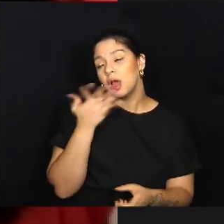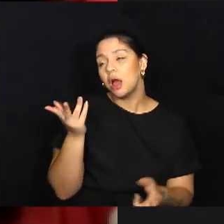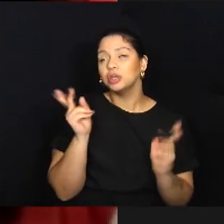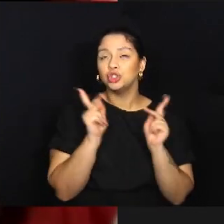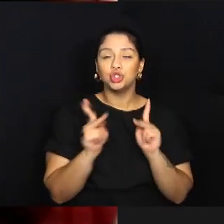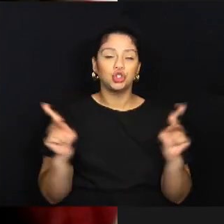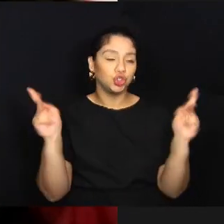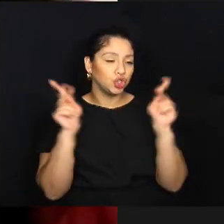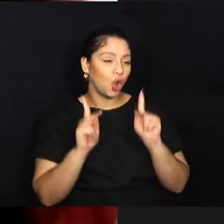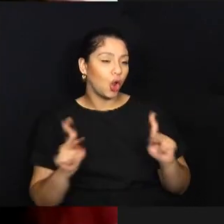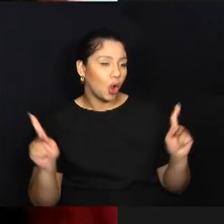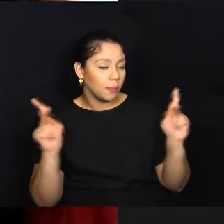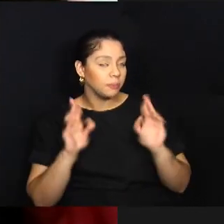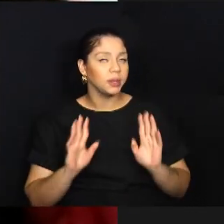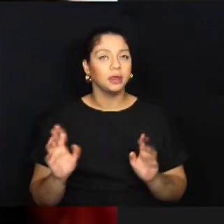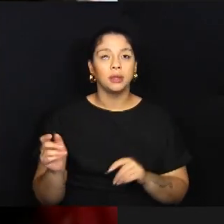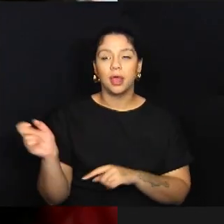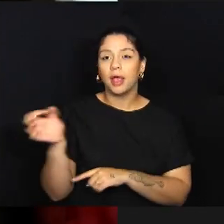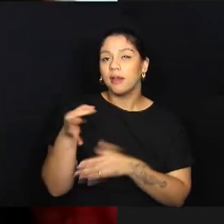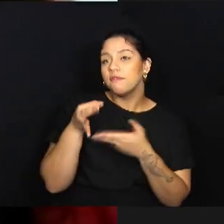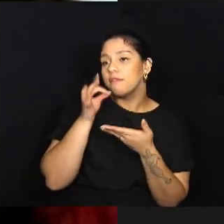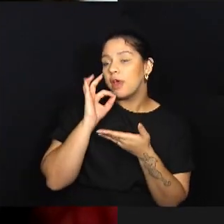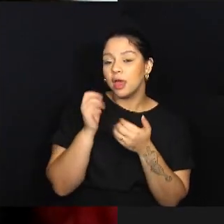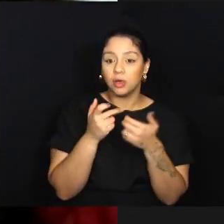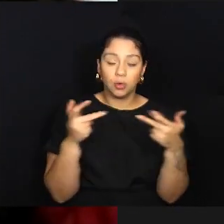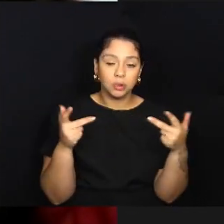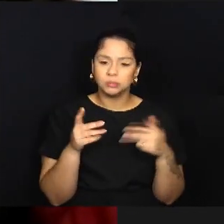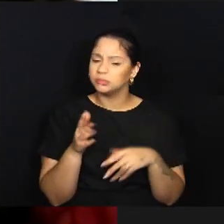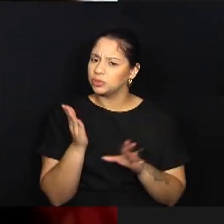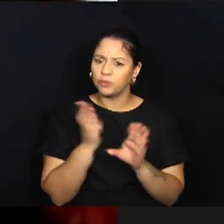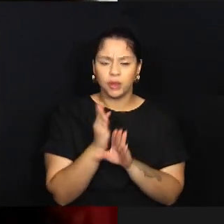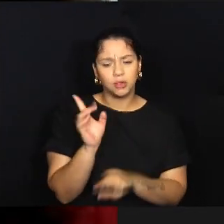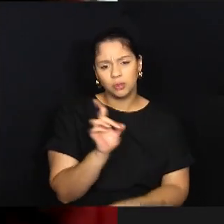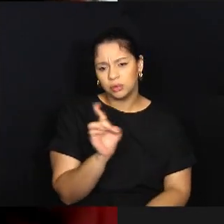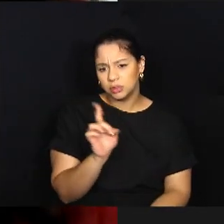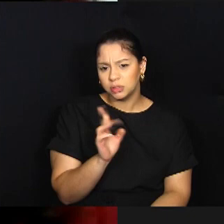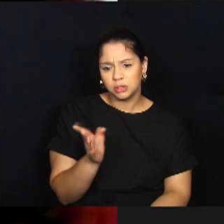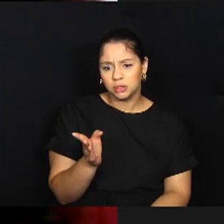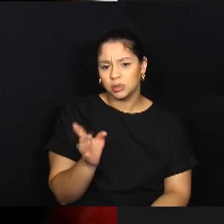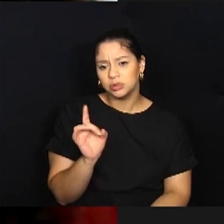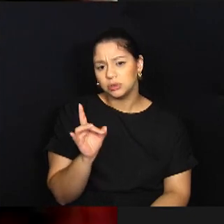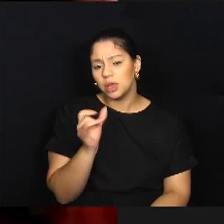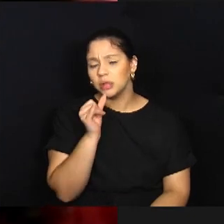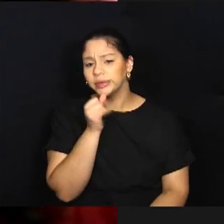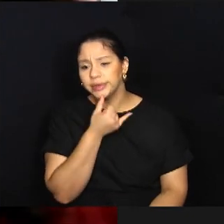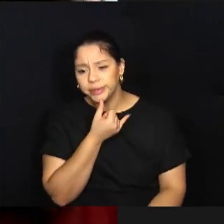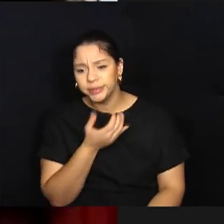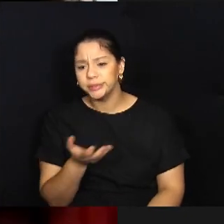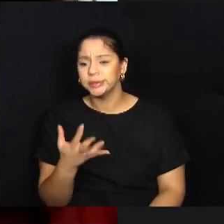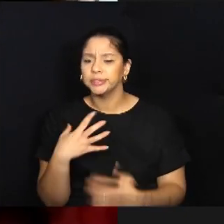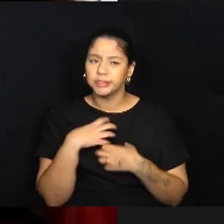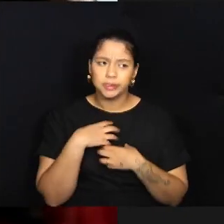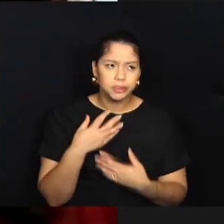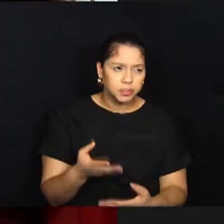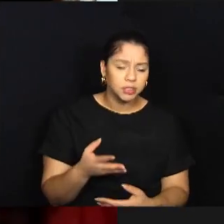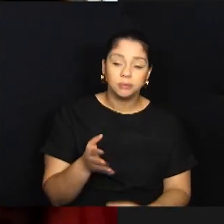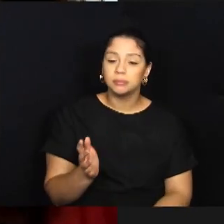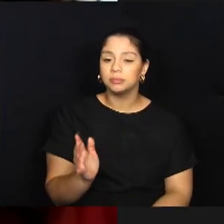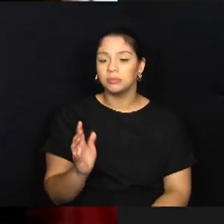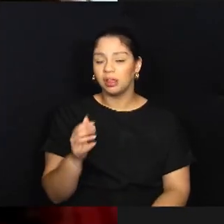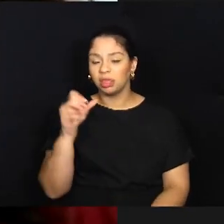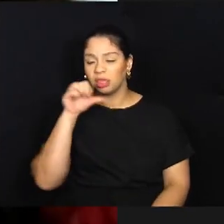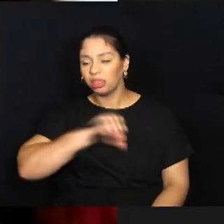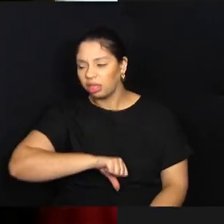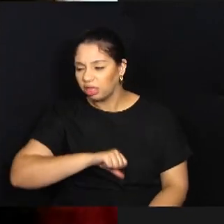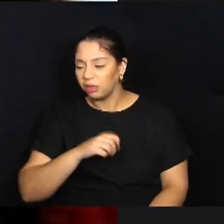docerias, cafés, requintados, que eu não vou encontrar. E vou só, né, me chatear, vou ficar mal-humorada,